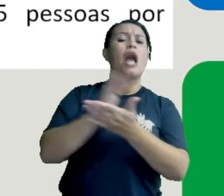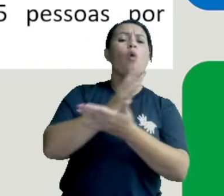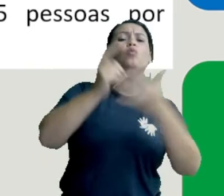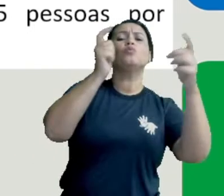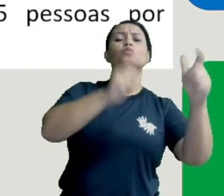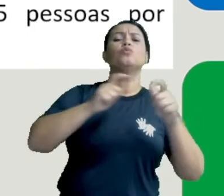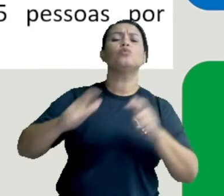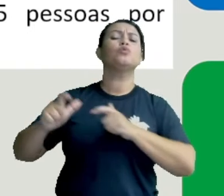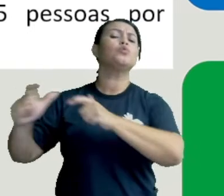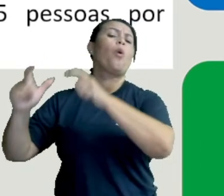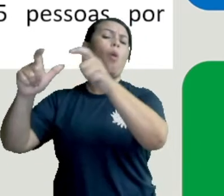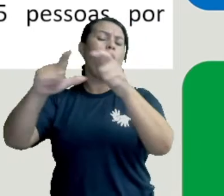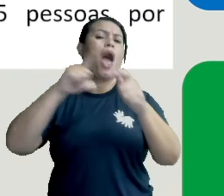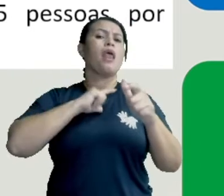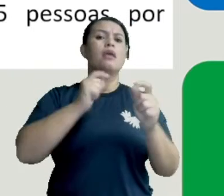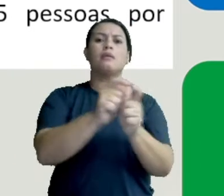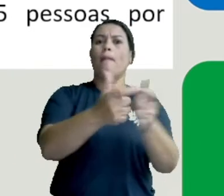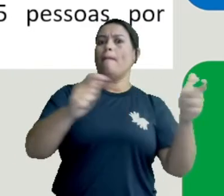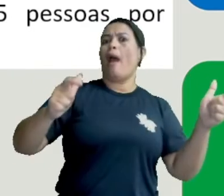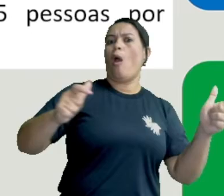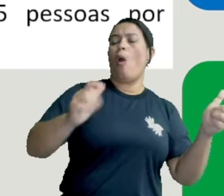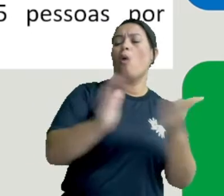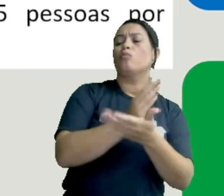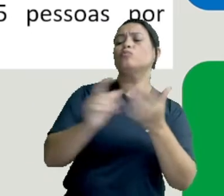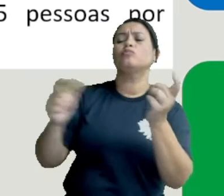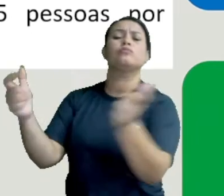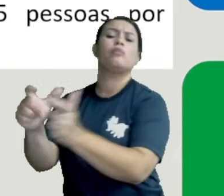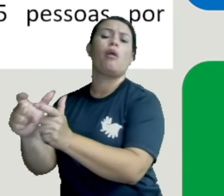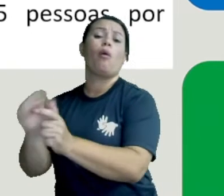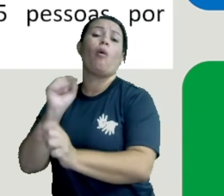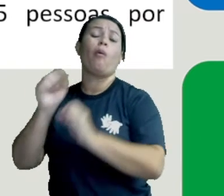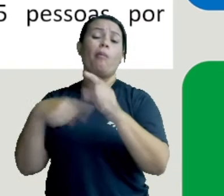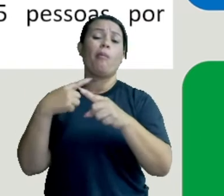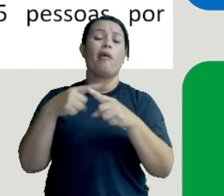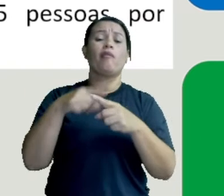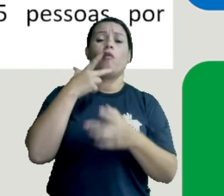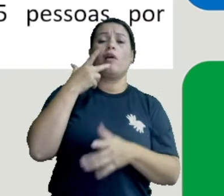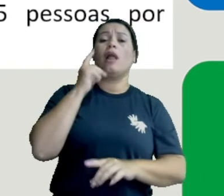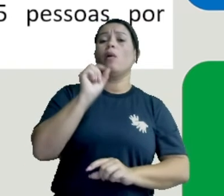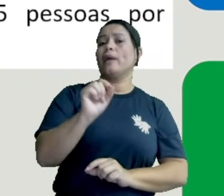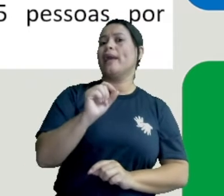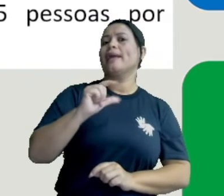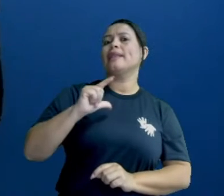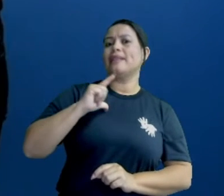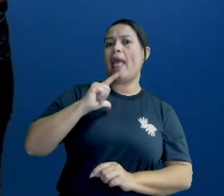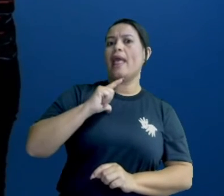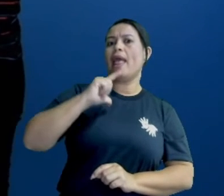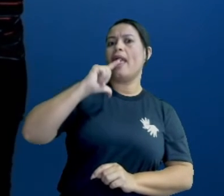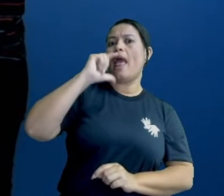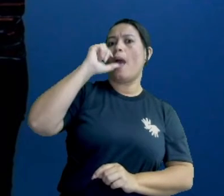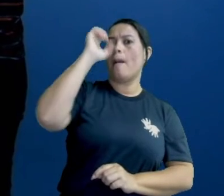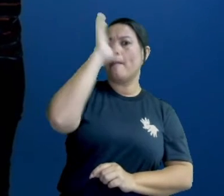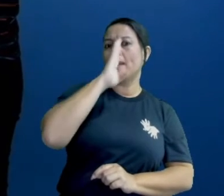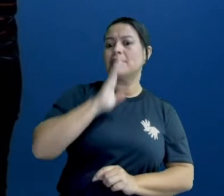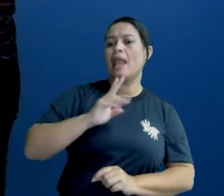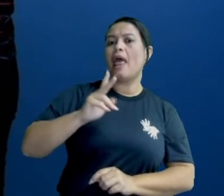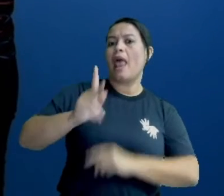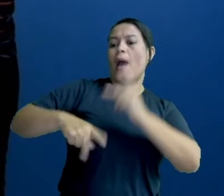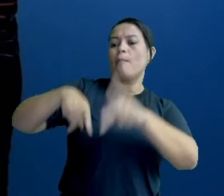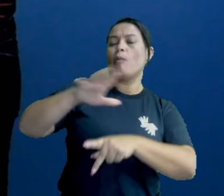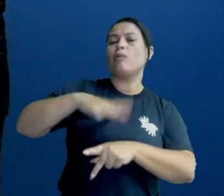apresentam uma concentração populacional maior do que outros. Logo, o que a gente pode falar? Que a população brasileira ela se distribui de